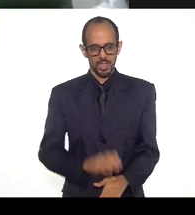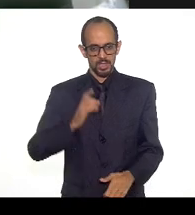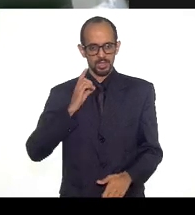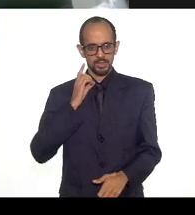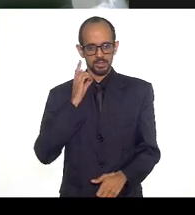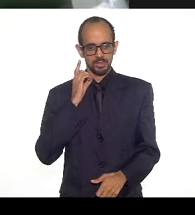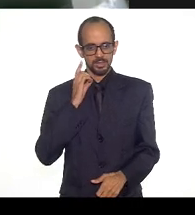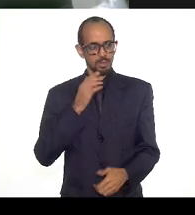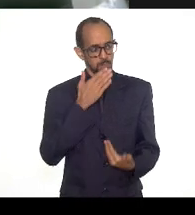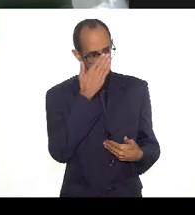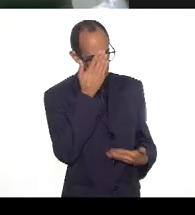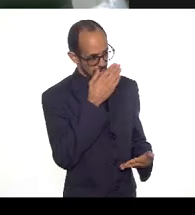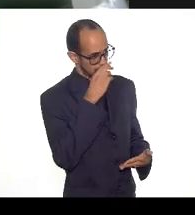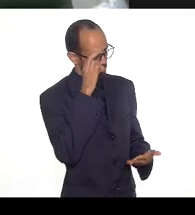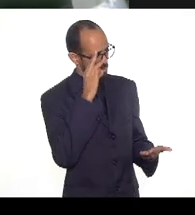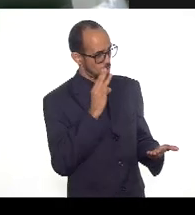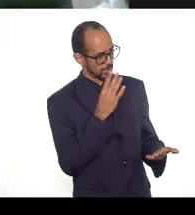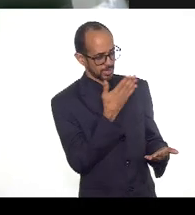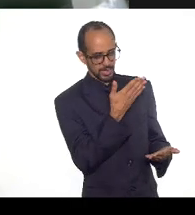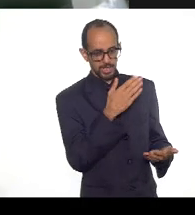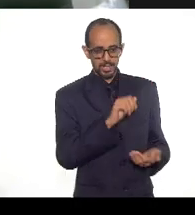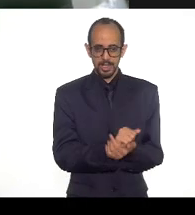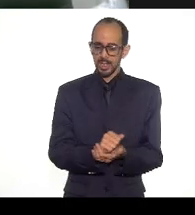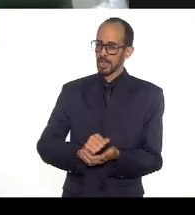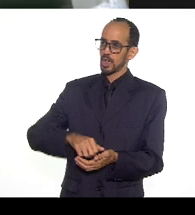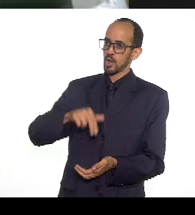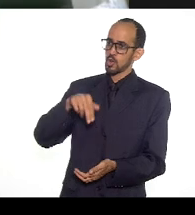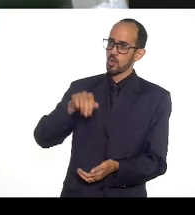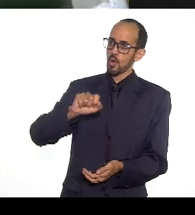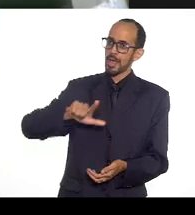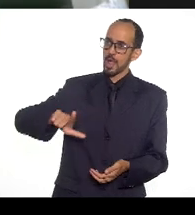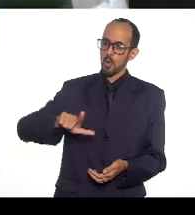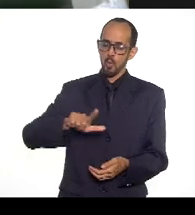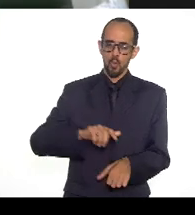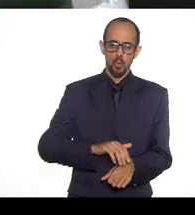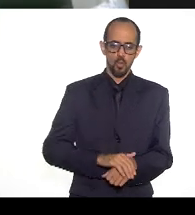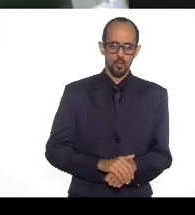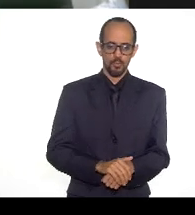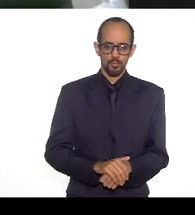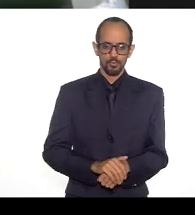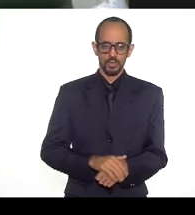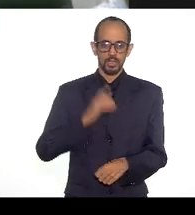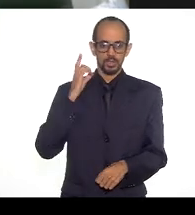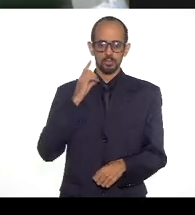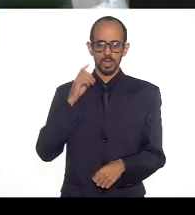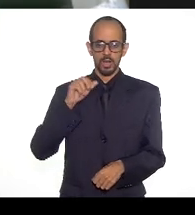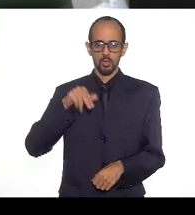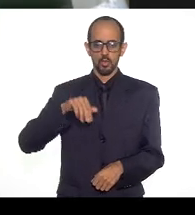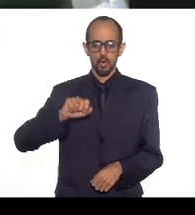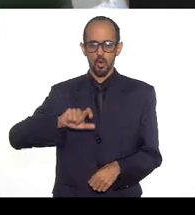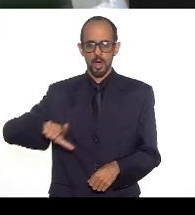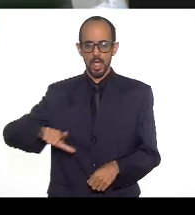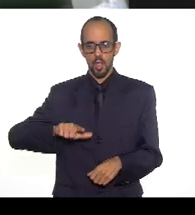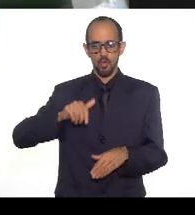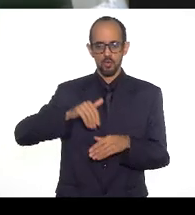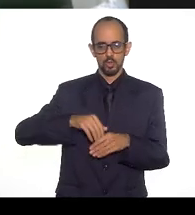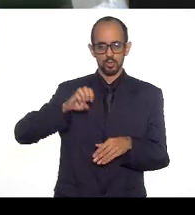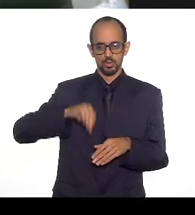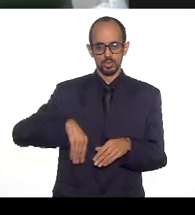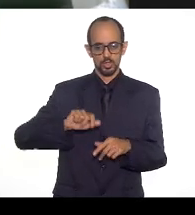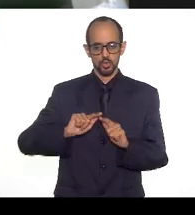Deputado, obrigado, deputada Mônica. Deputado Noel de Carvalho. Deputado Noel de Carvalho votou sim no